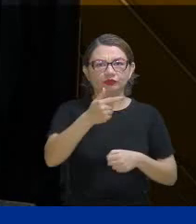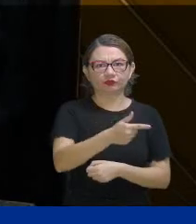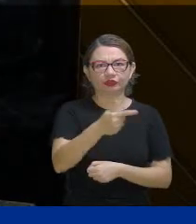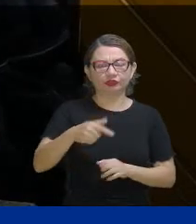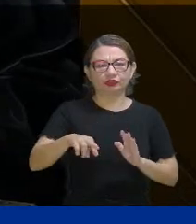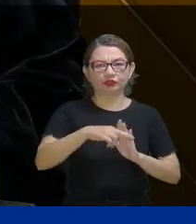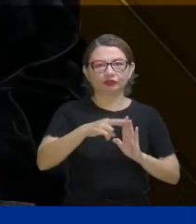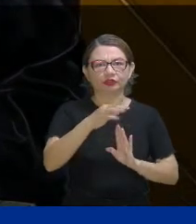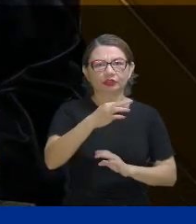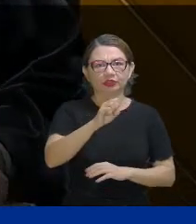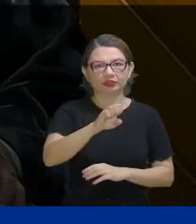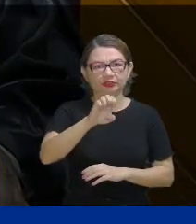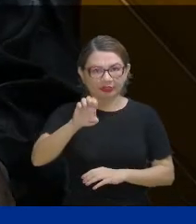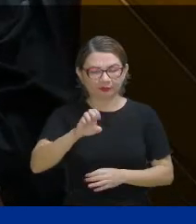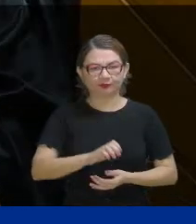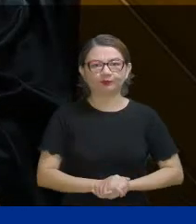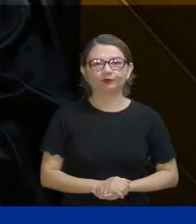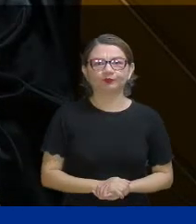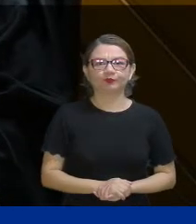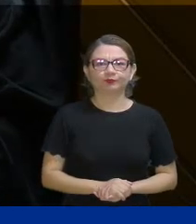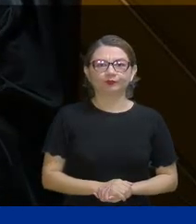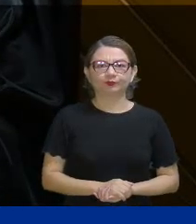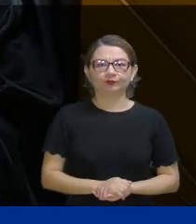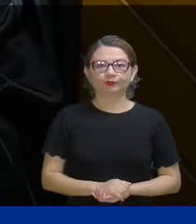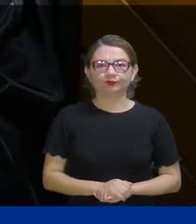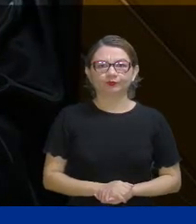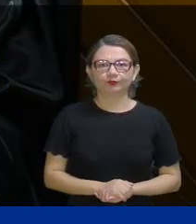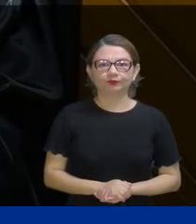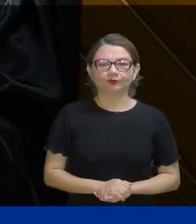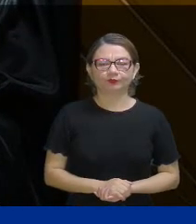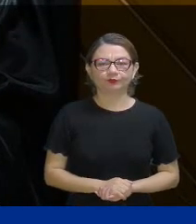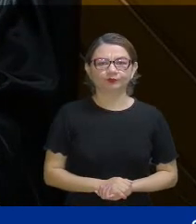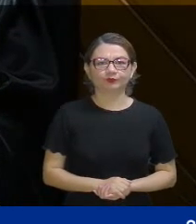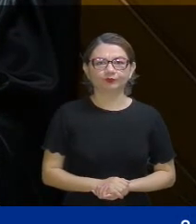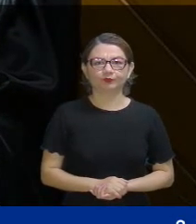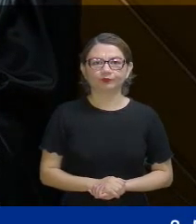da Resolução do TSE 23.604.